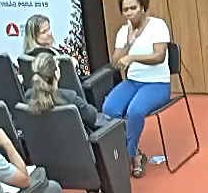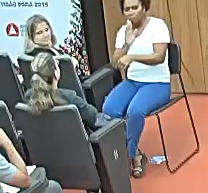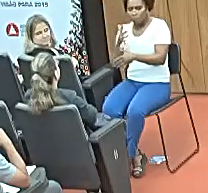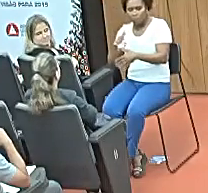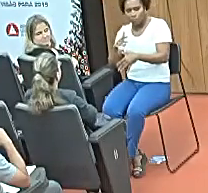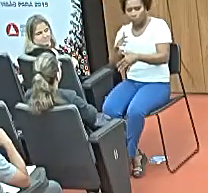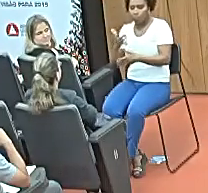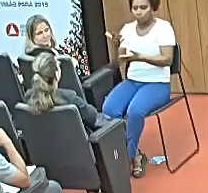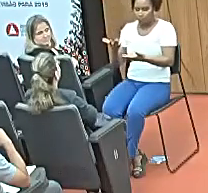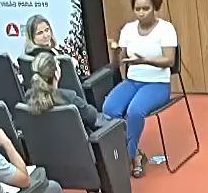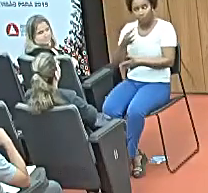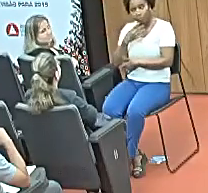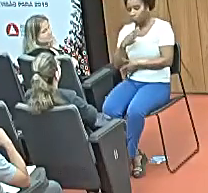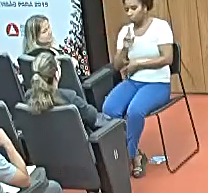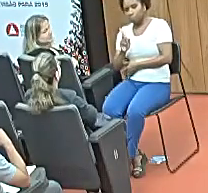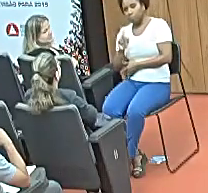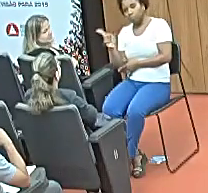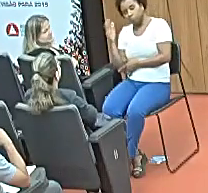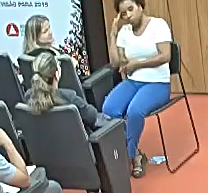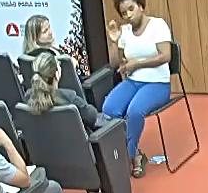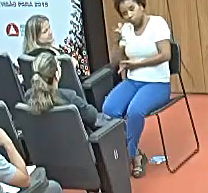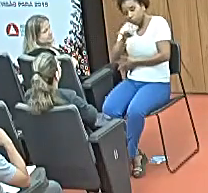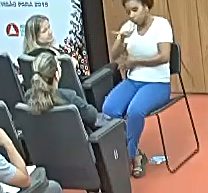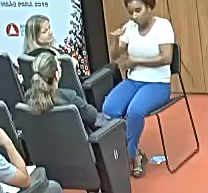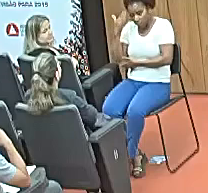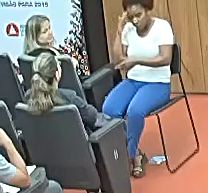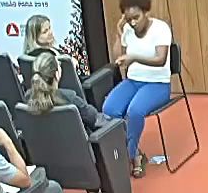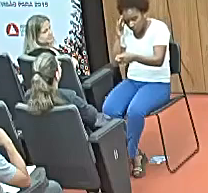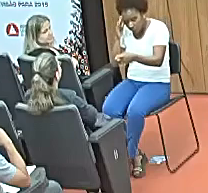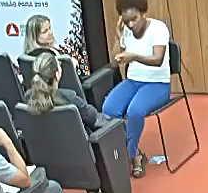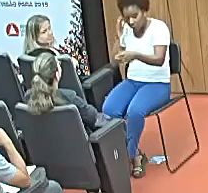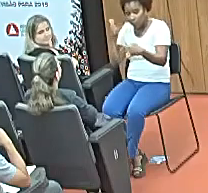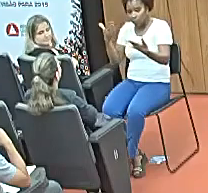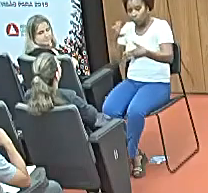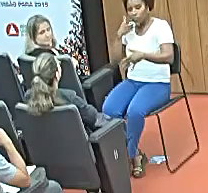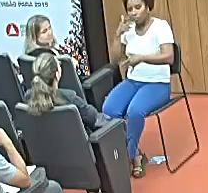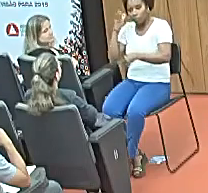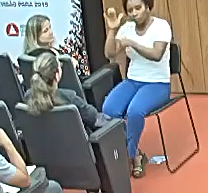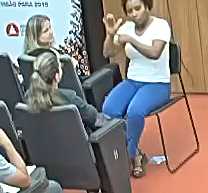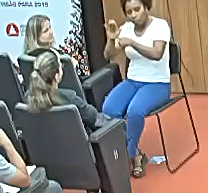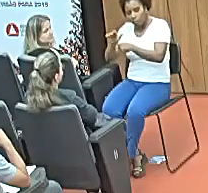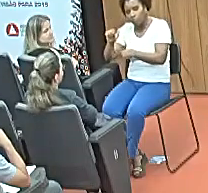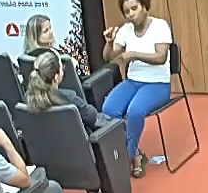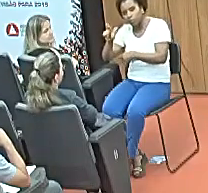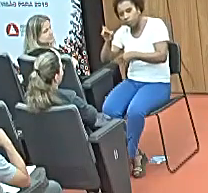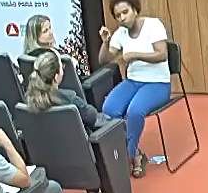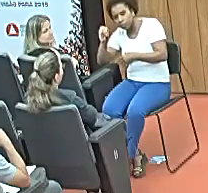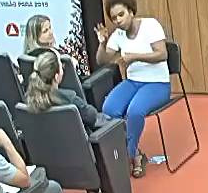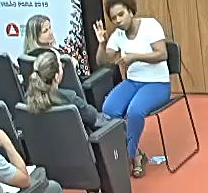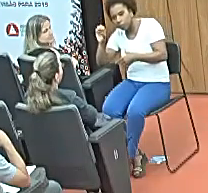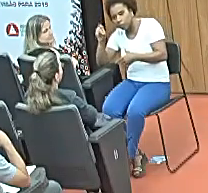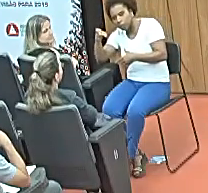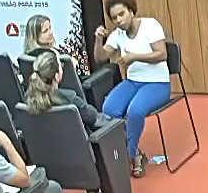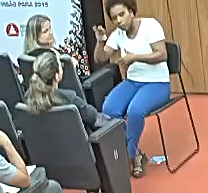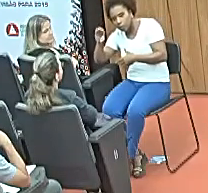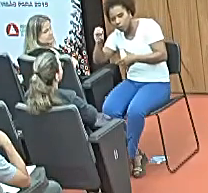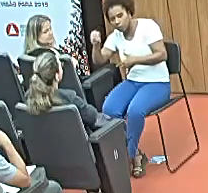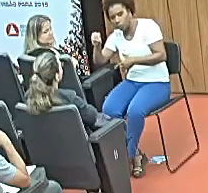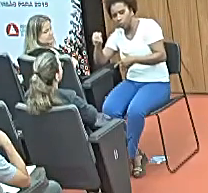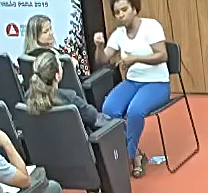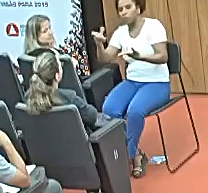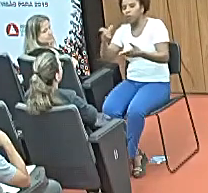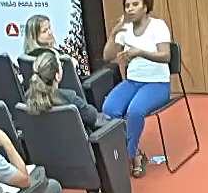ea distribuição de sementes crioulas e varie varia varietais no âmbito do programa 0